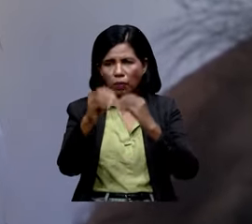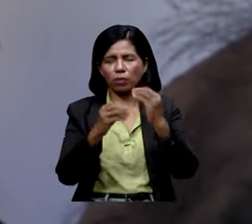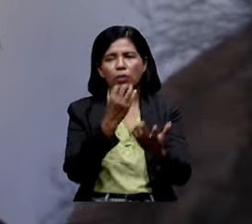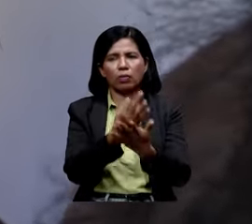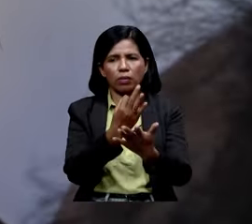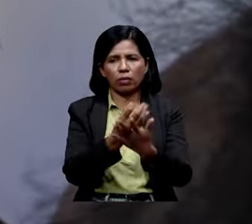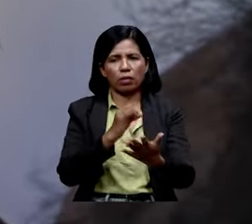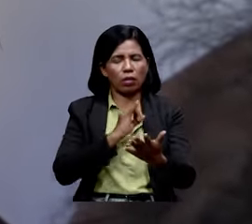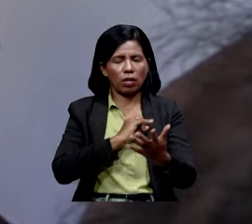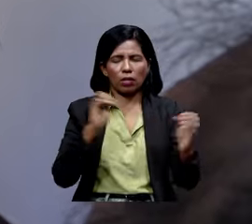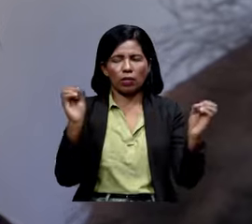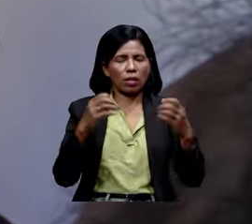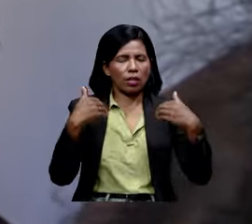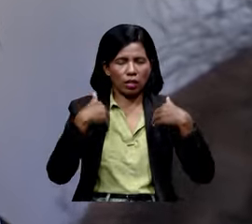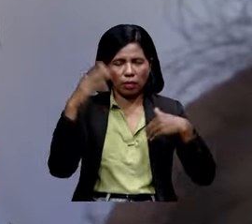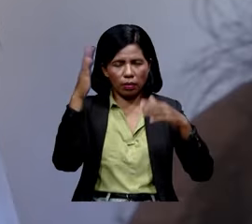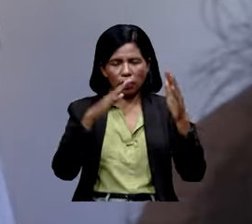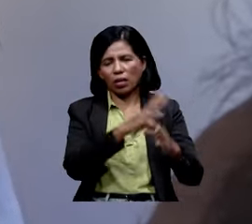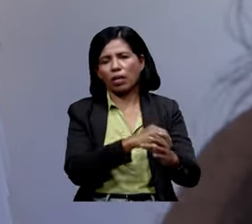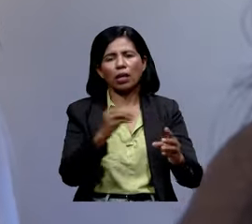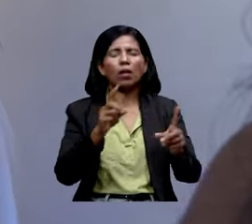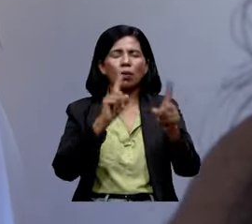la dun ias assunto vara los para ver